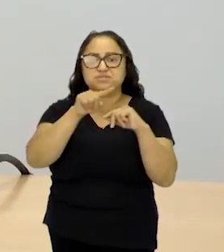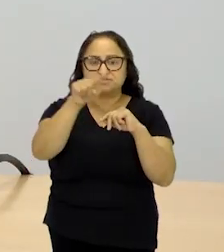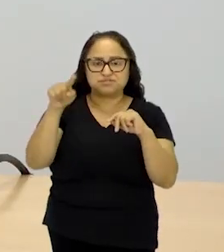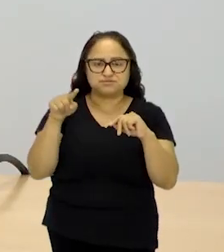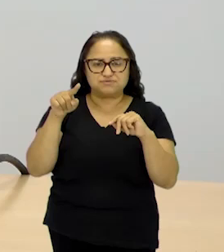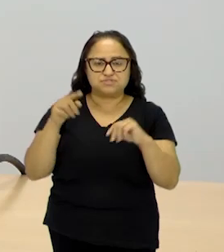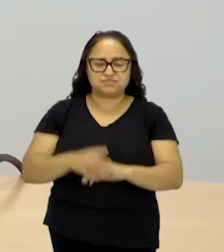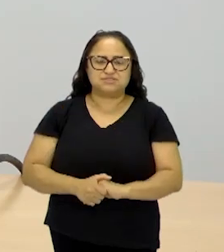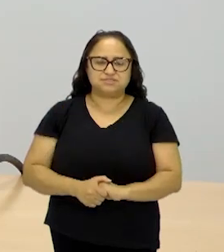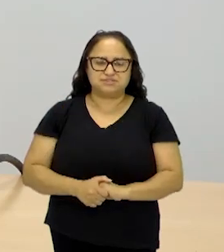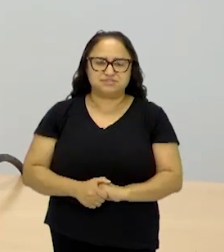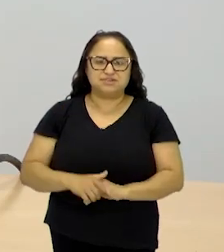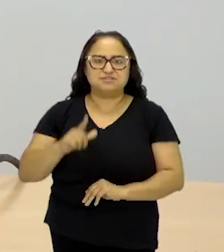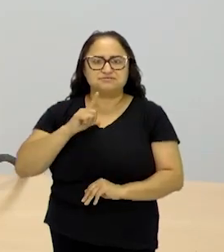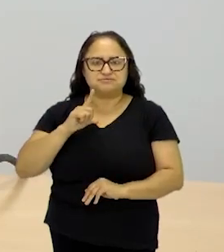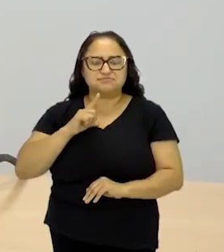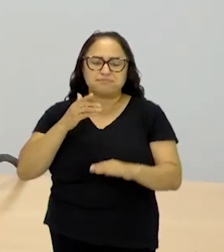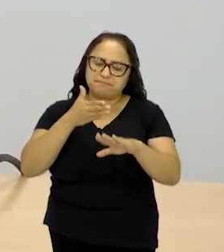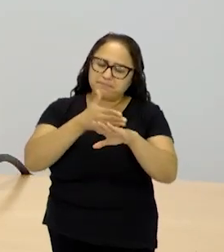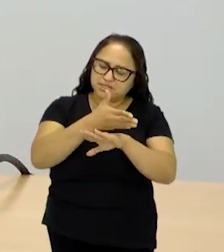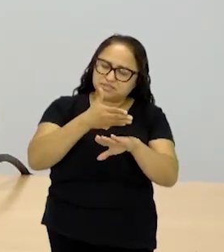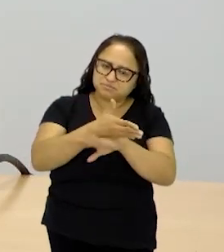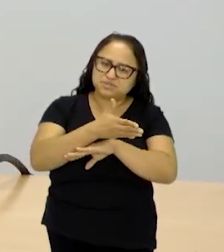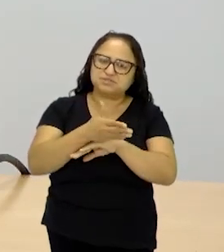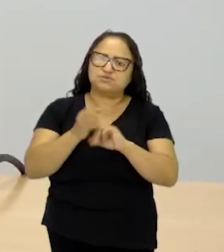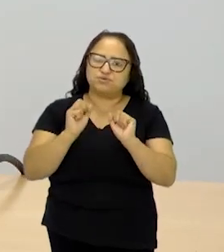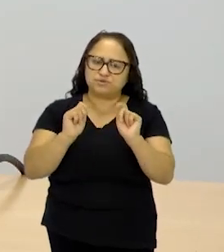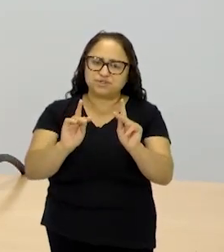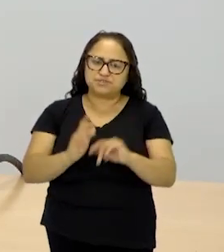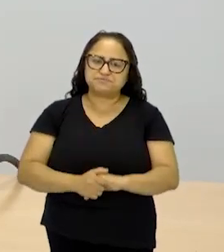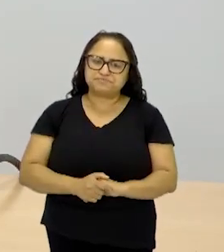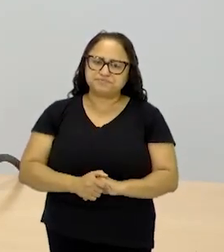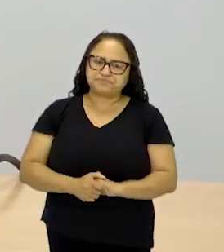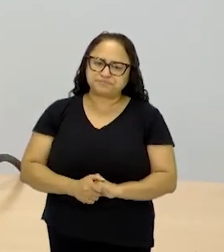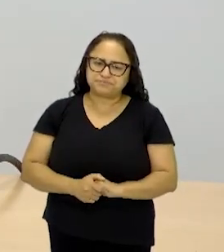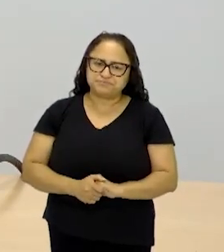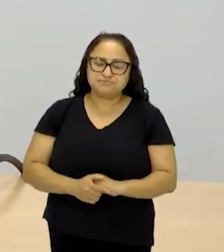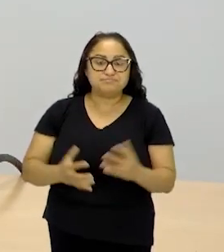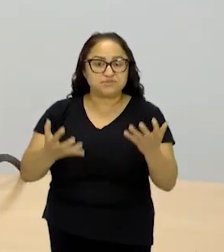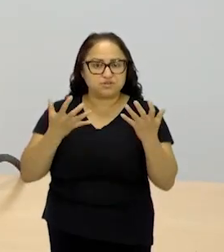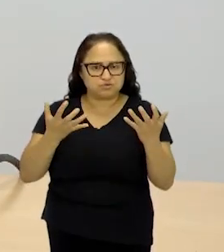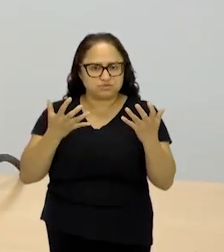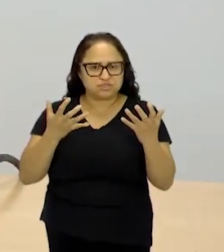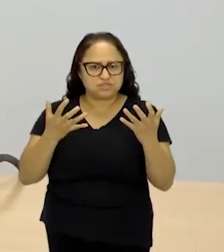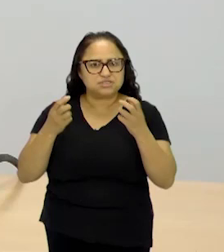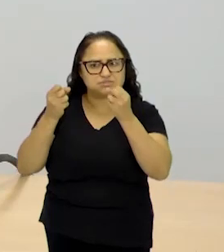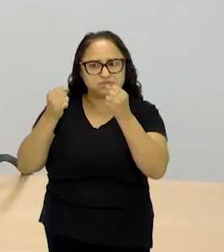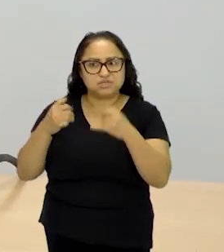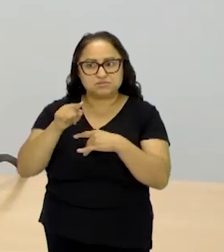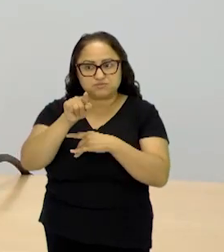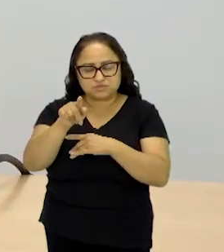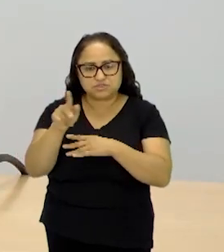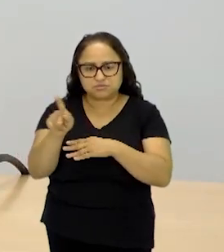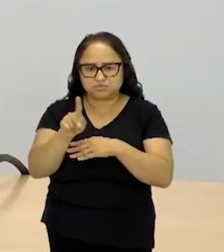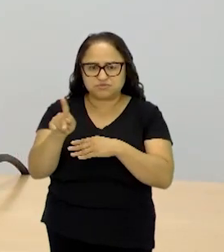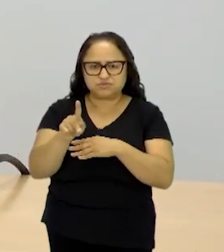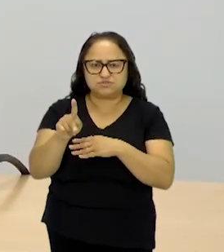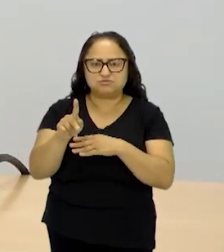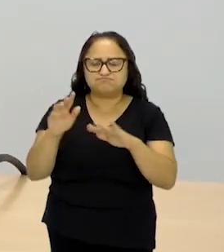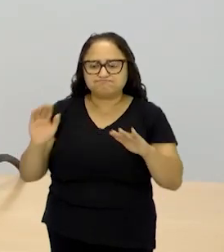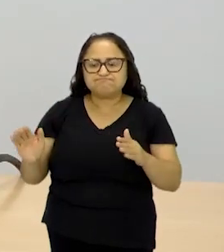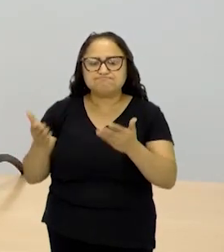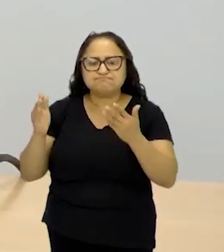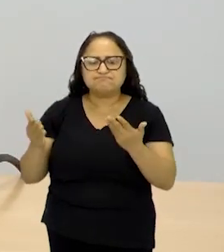aí, aluninhos que estão participando, vocês três aí. Eu queria dizer para você, professor, que esta aula invertida é